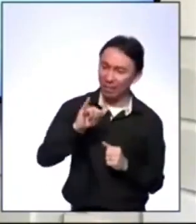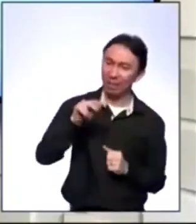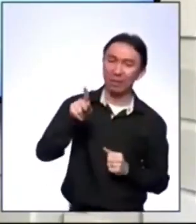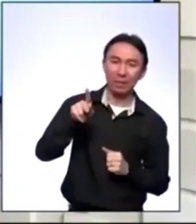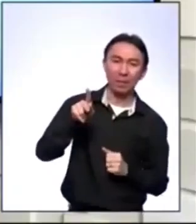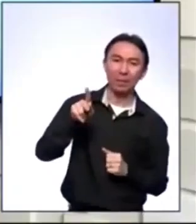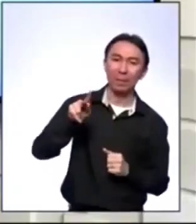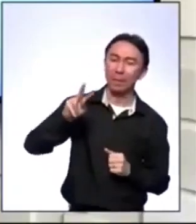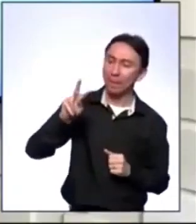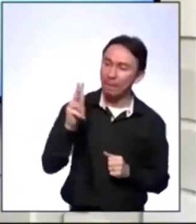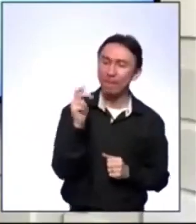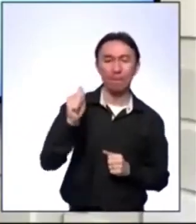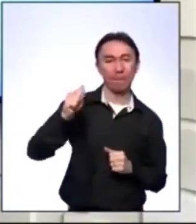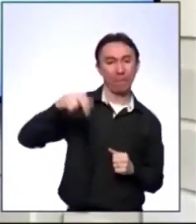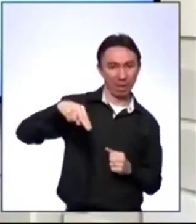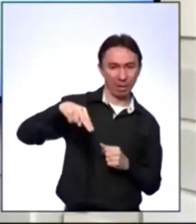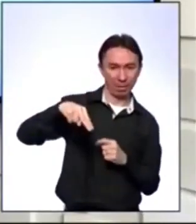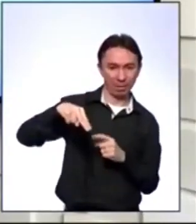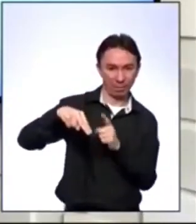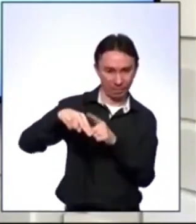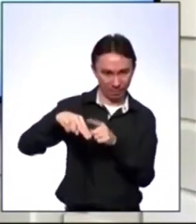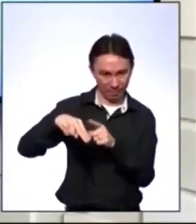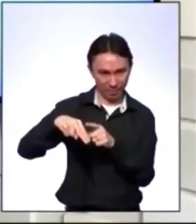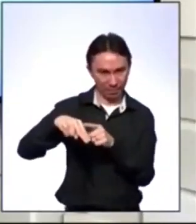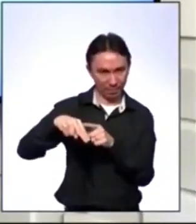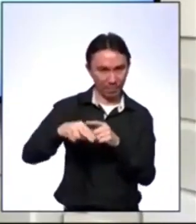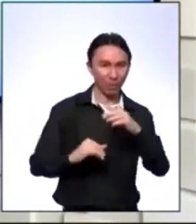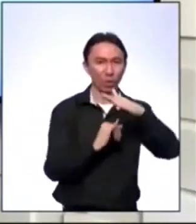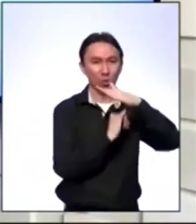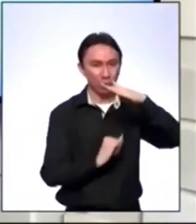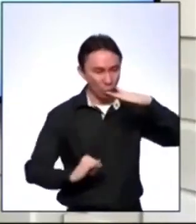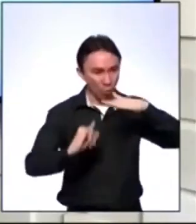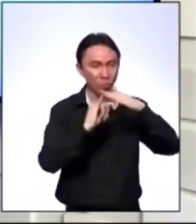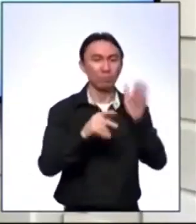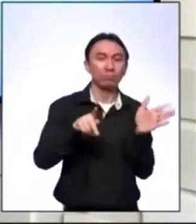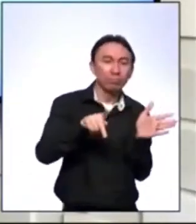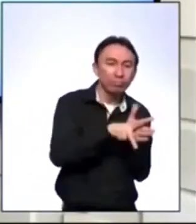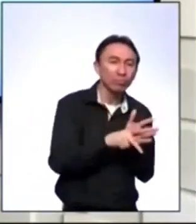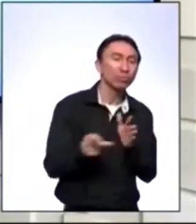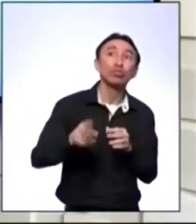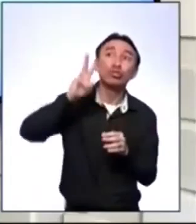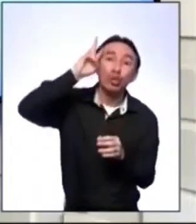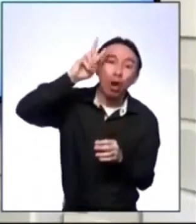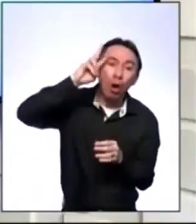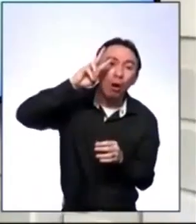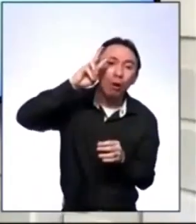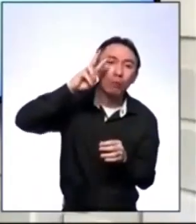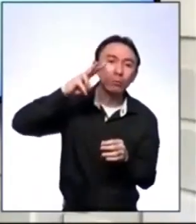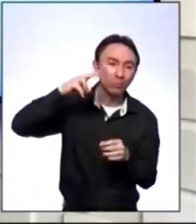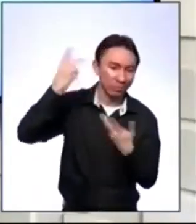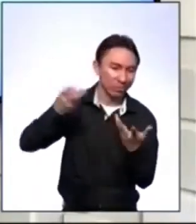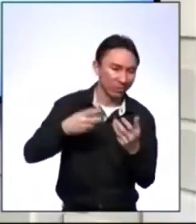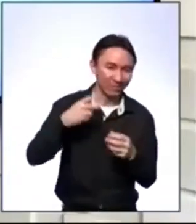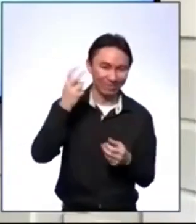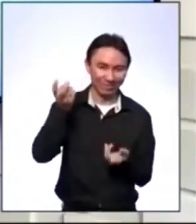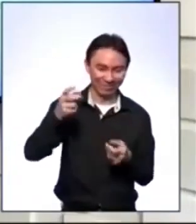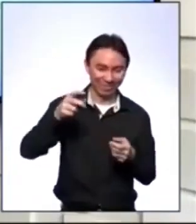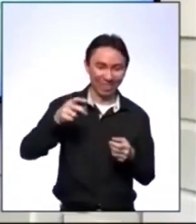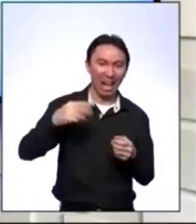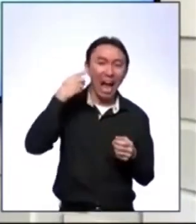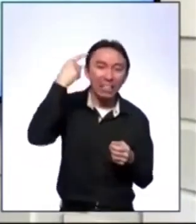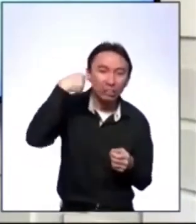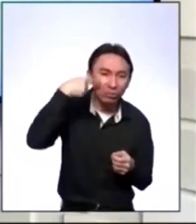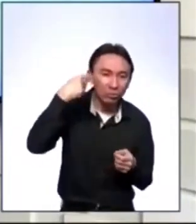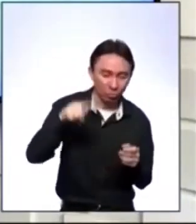né? Instituto do Patrimônio Histórico e Artístico Nacional. Esse organismo